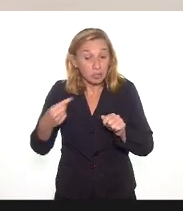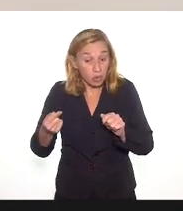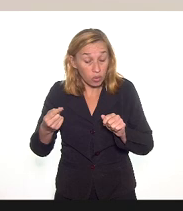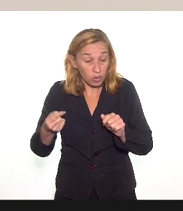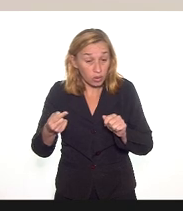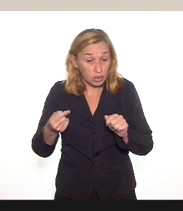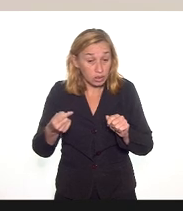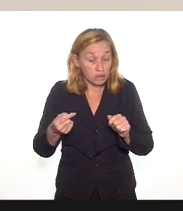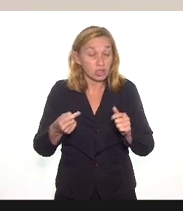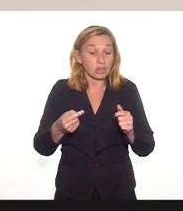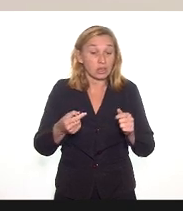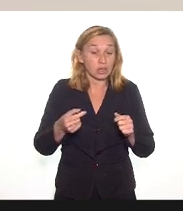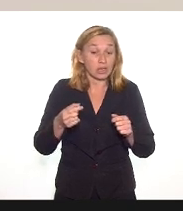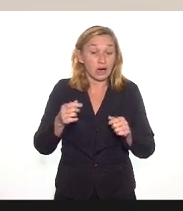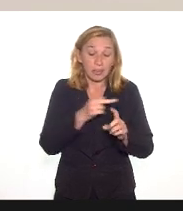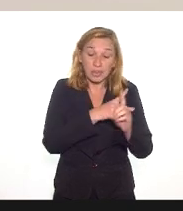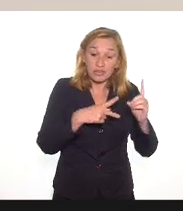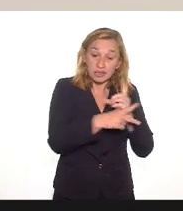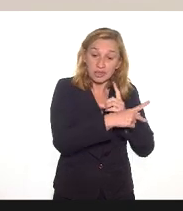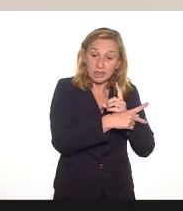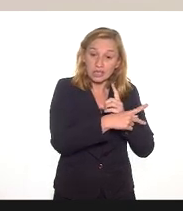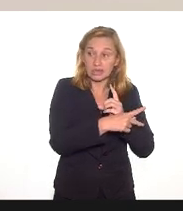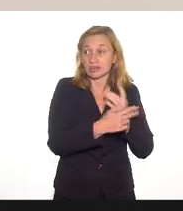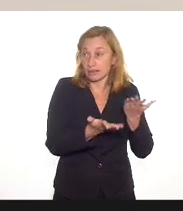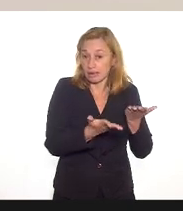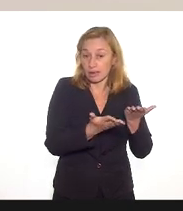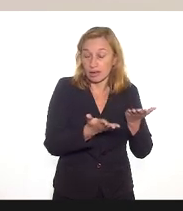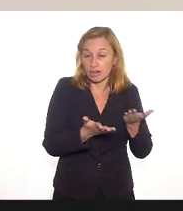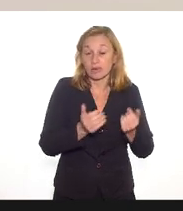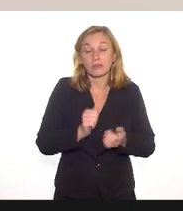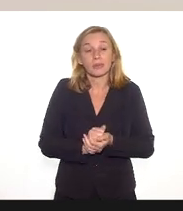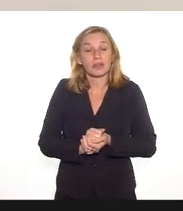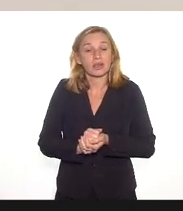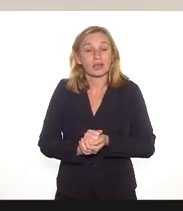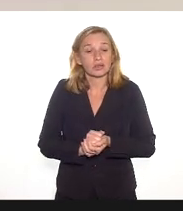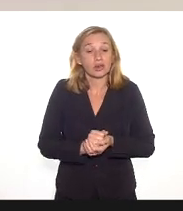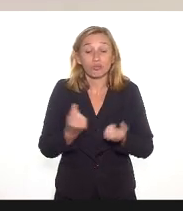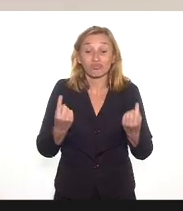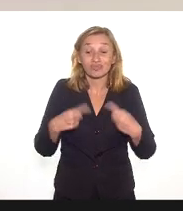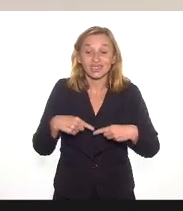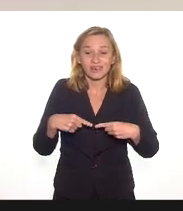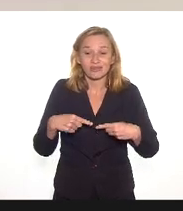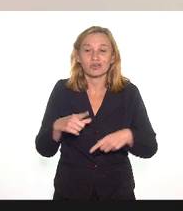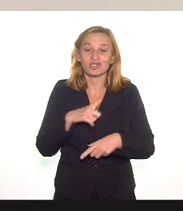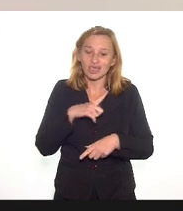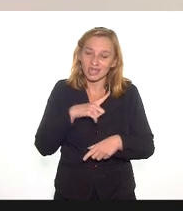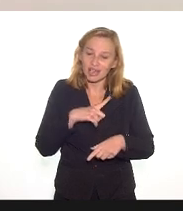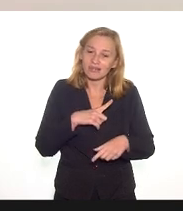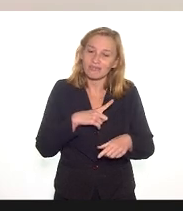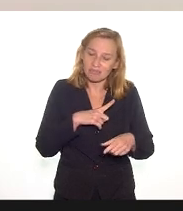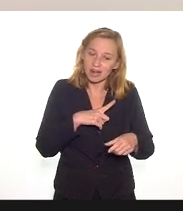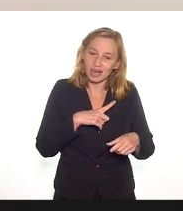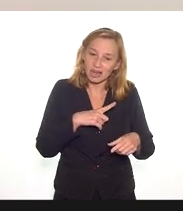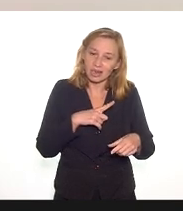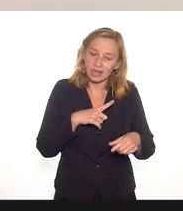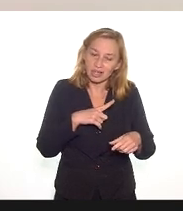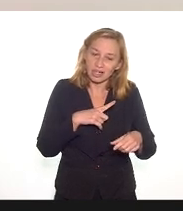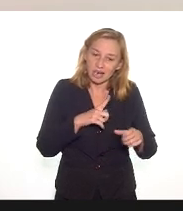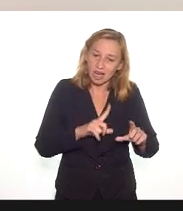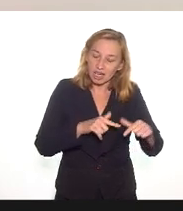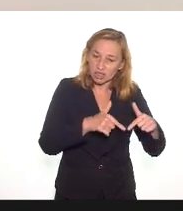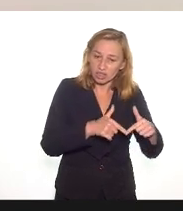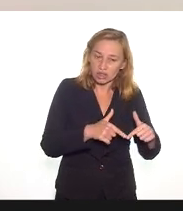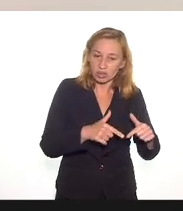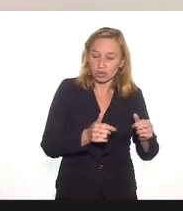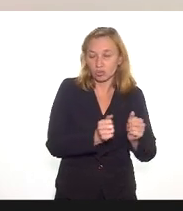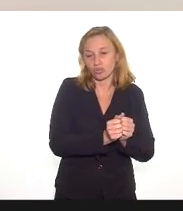a Previdência do Estado. E é sabido, né, desafios que tem para financiar a Previdência do Estado.